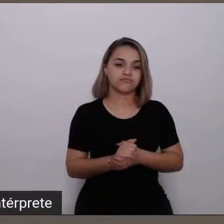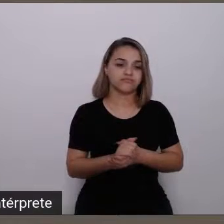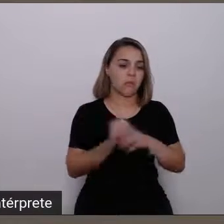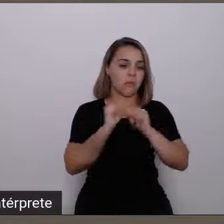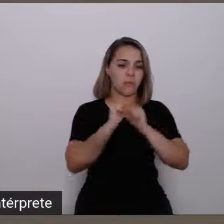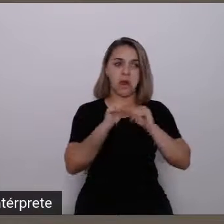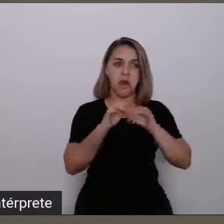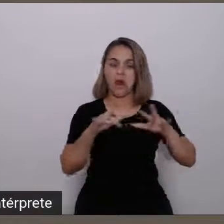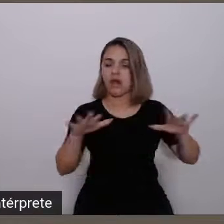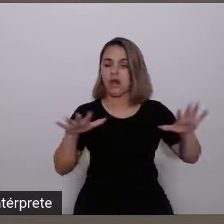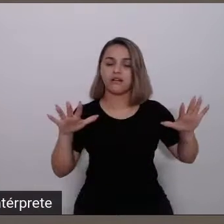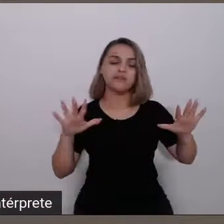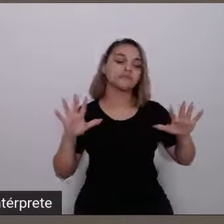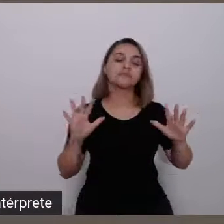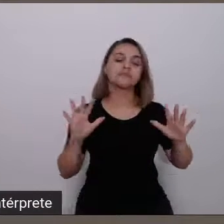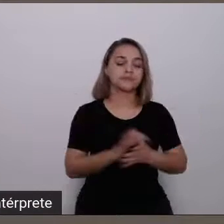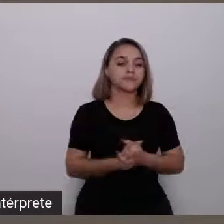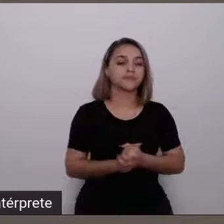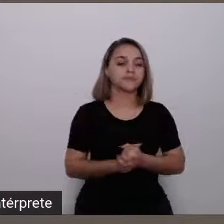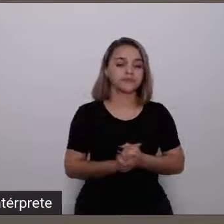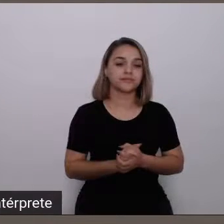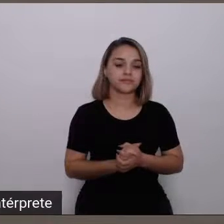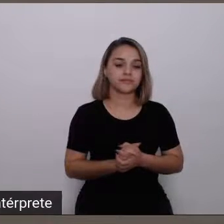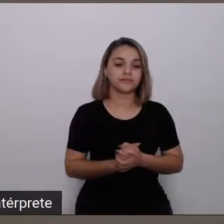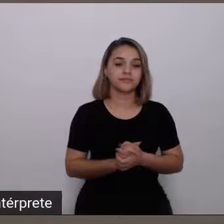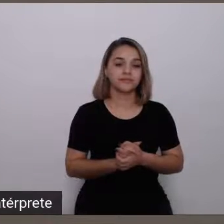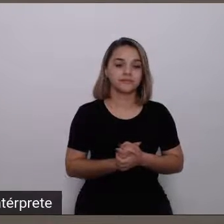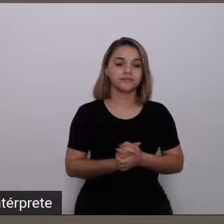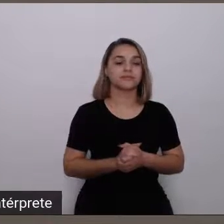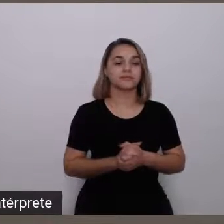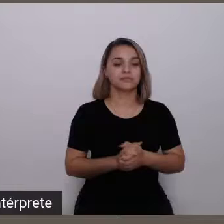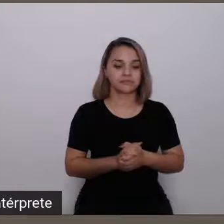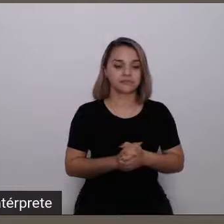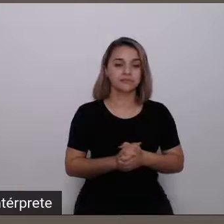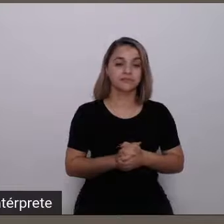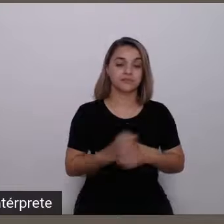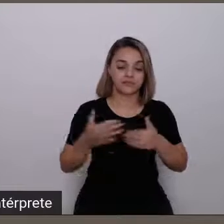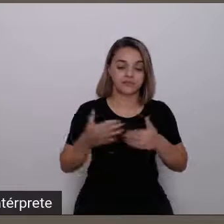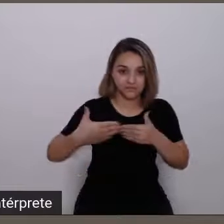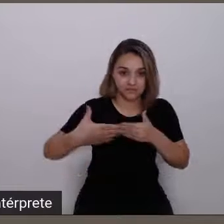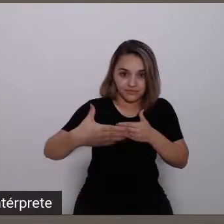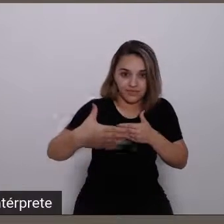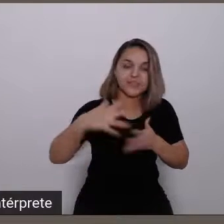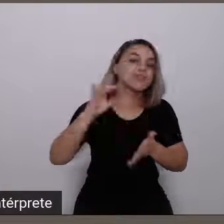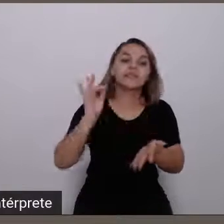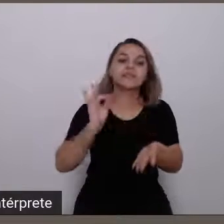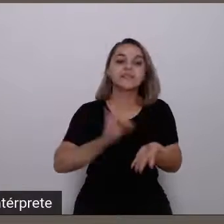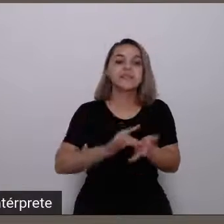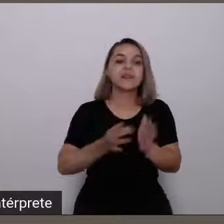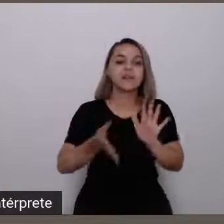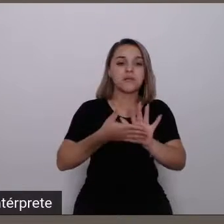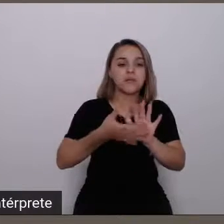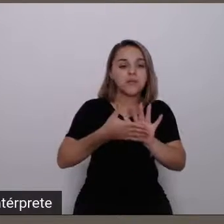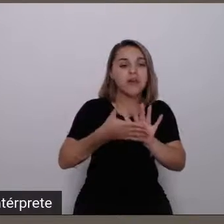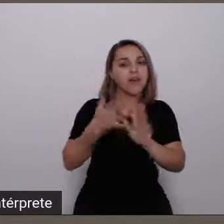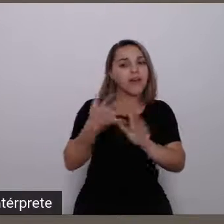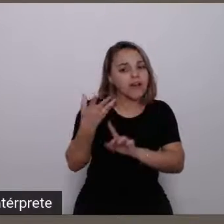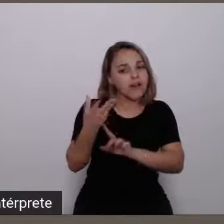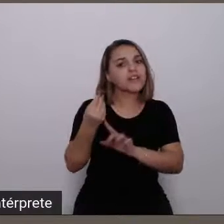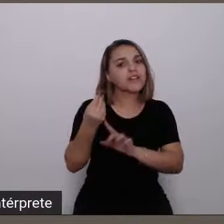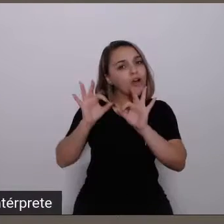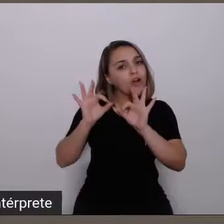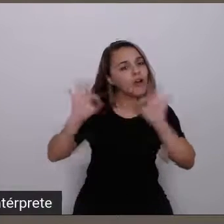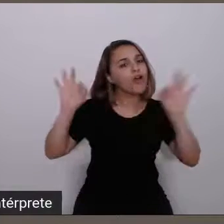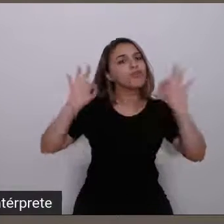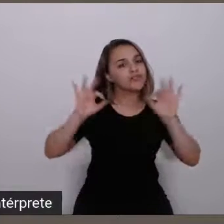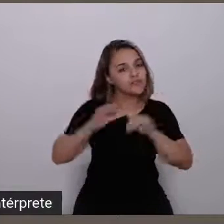do pictorialismo é assim, é ver essa proposição a partir dessa coisa real. Ela se propôs como arte. Ótimo, então vamos analisar isso, vamos